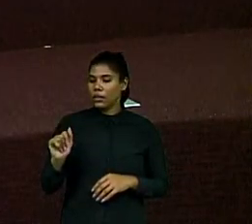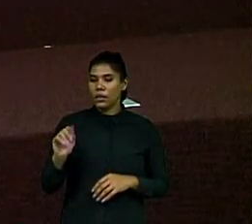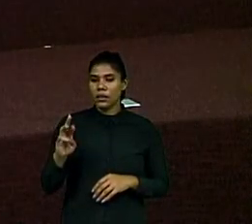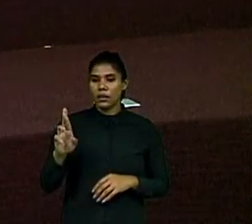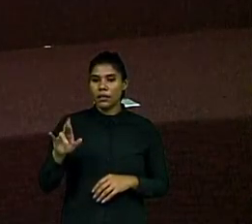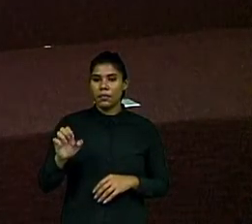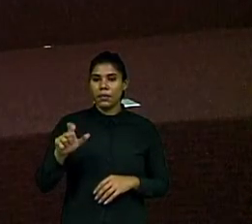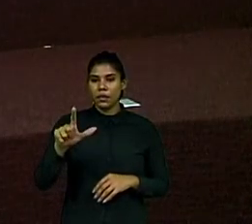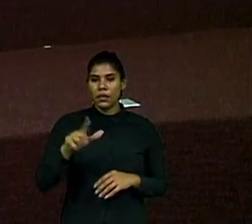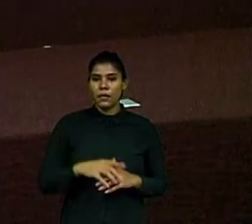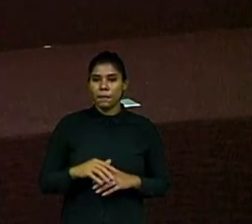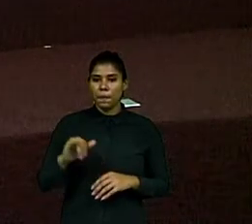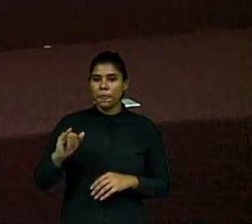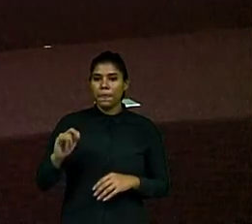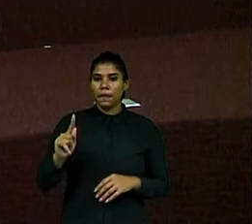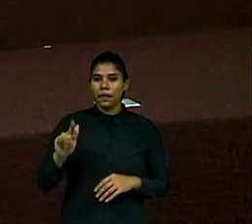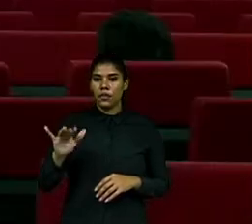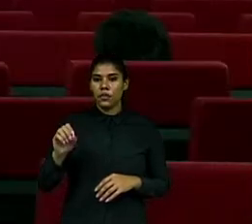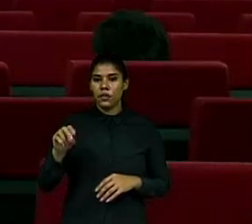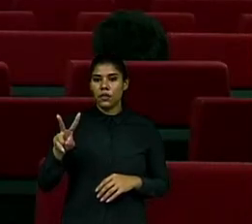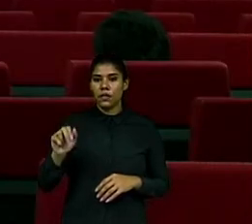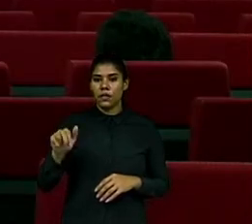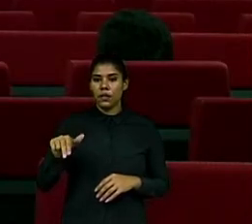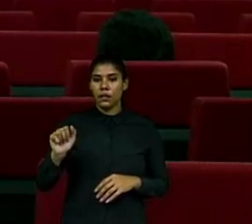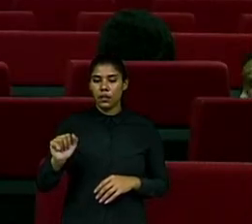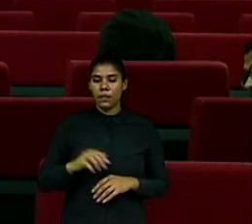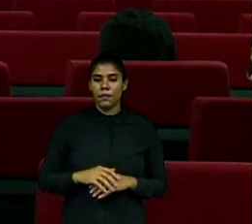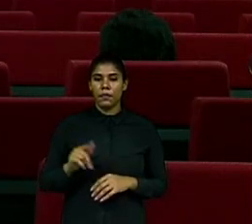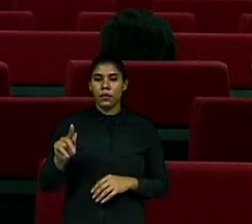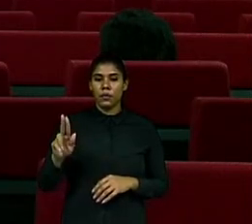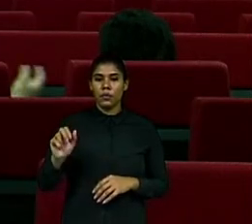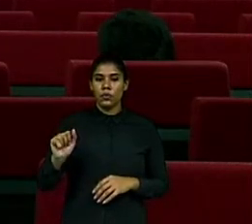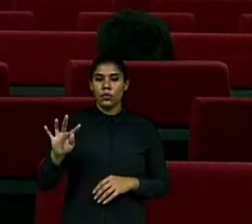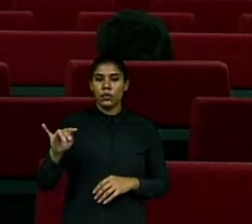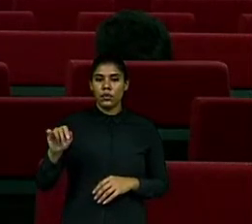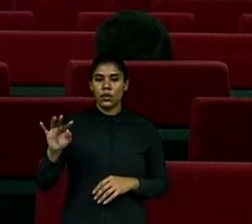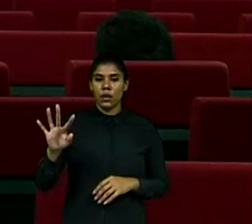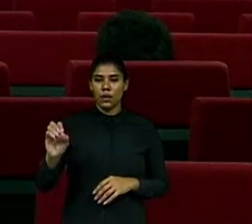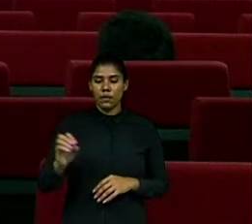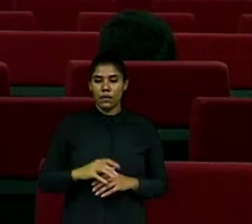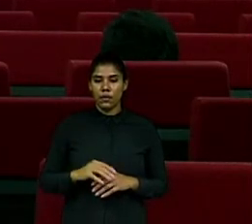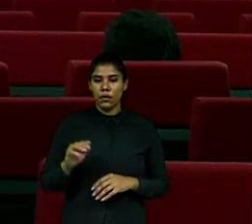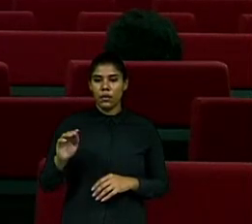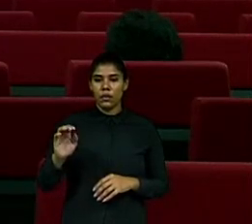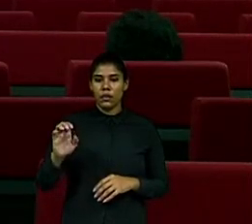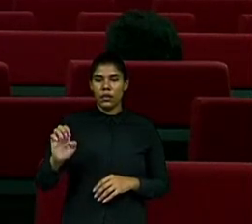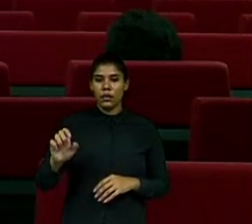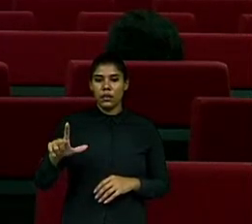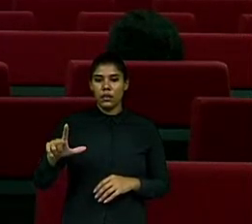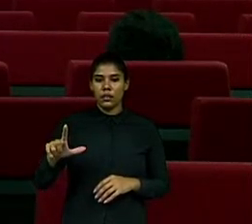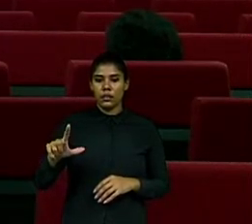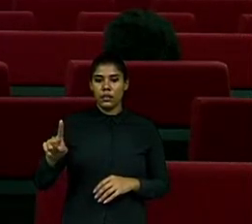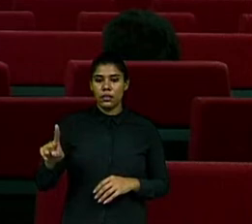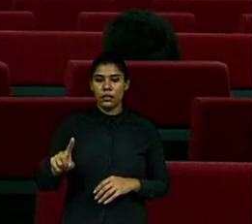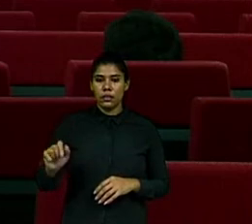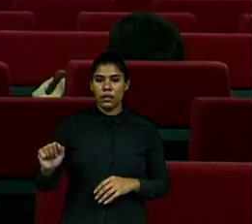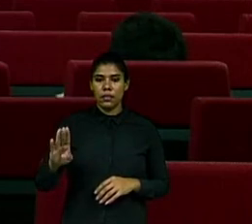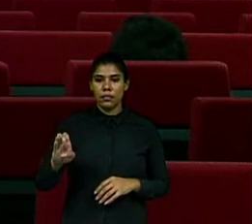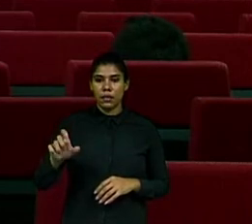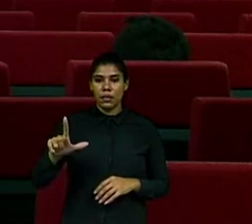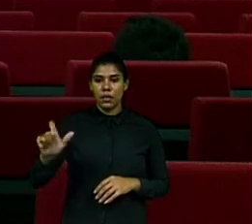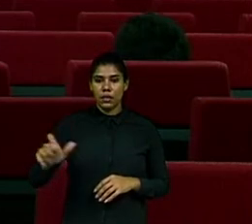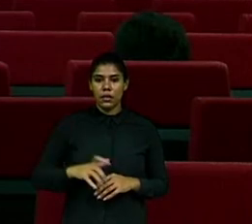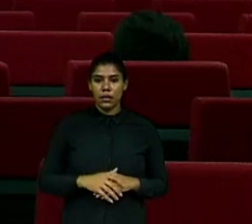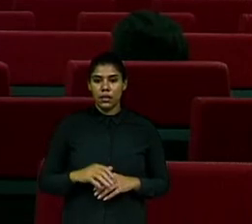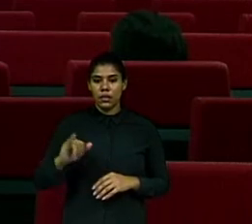Giovana Barreto Ferreira Gustavo Ferreira da Silva Isaac Ribeiro da Silva Isabelle Cristina Pontes Guimarães Jamile dos Santos Souza